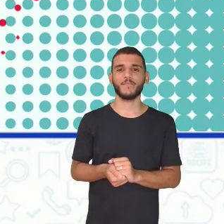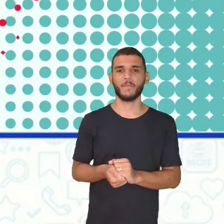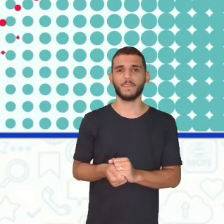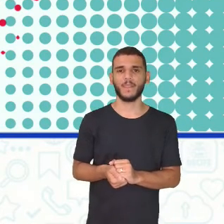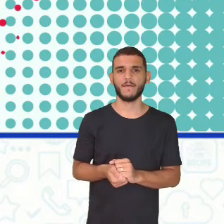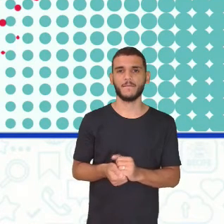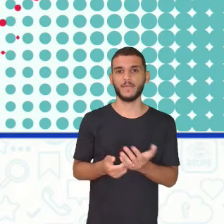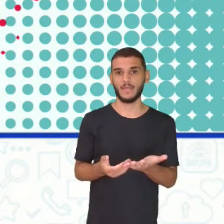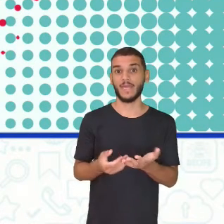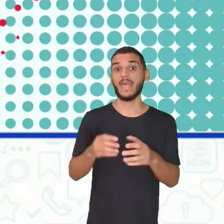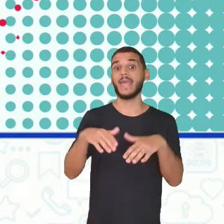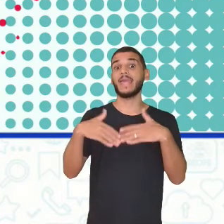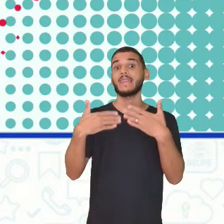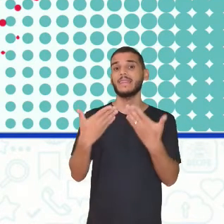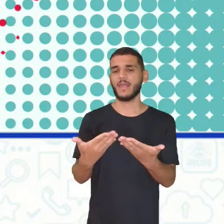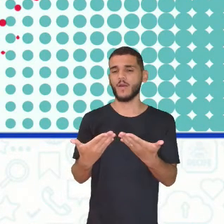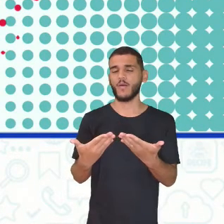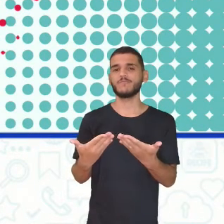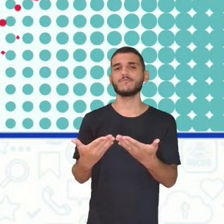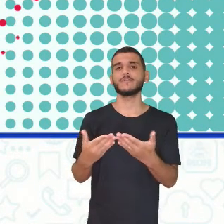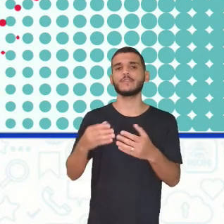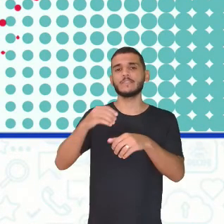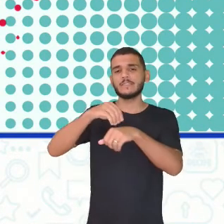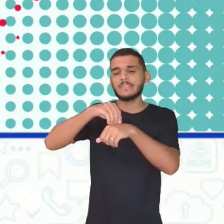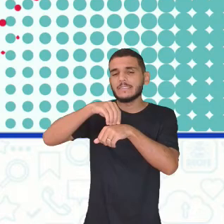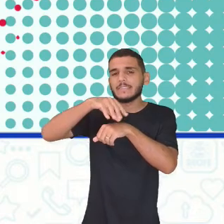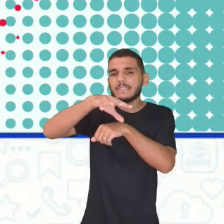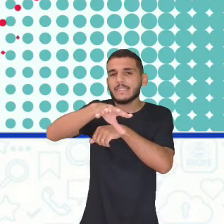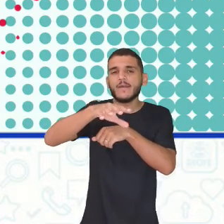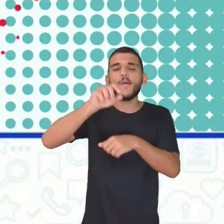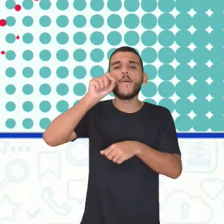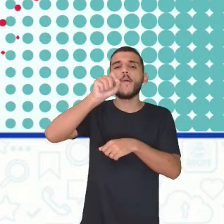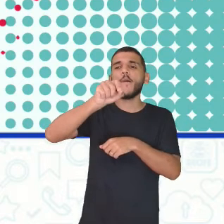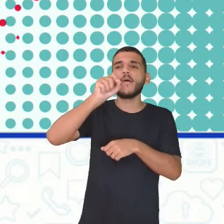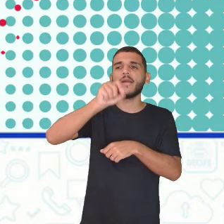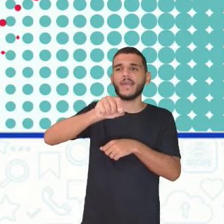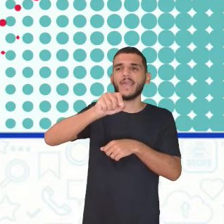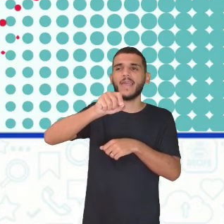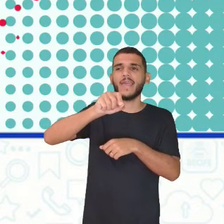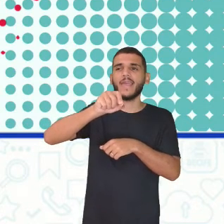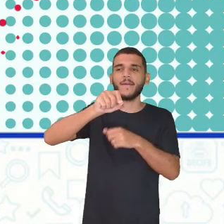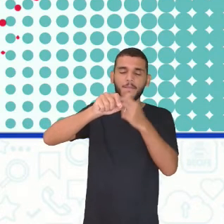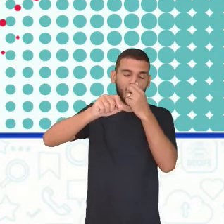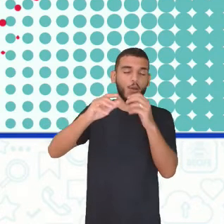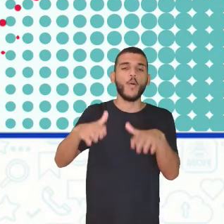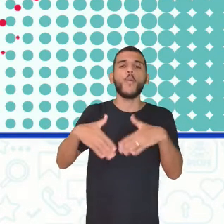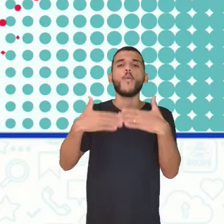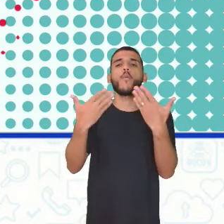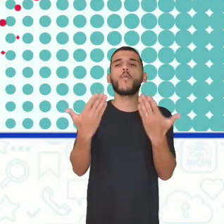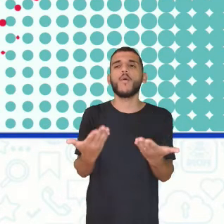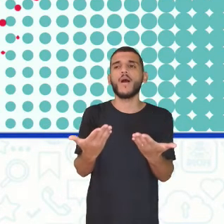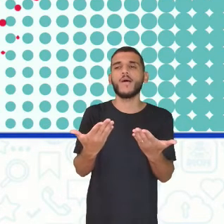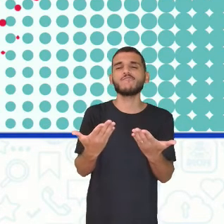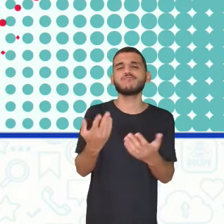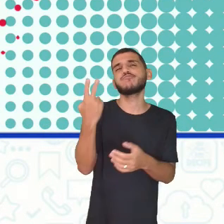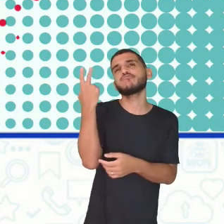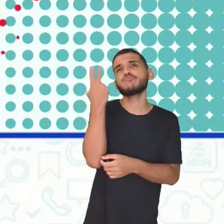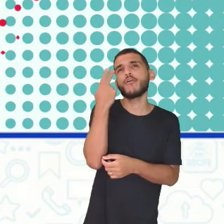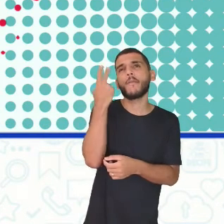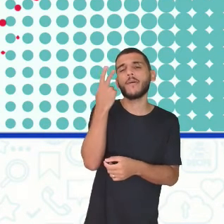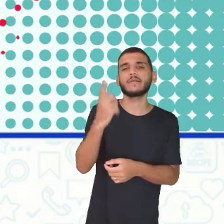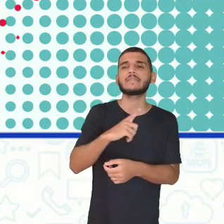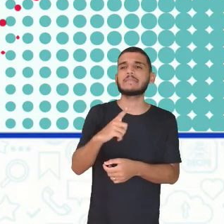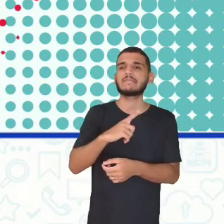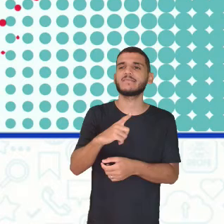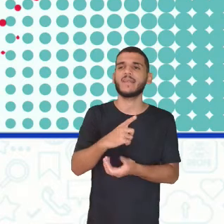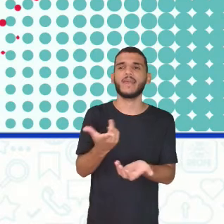quais são as marcas comuns da oralidade que aparece nesta entrevista, não é?